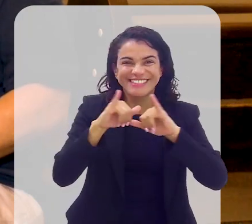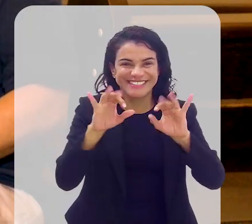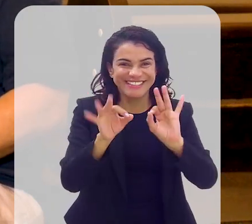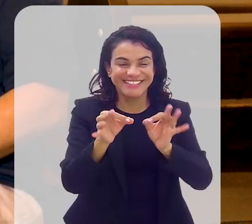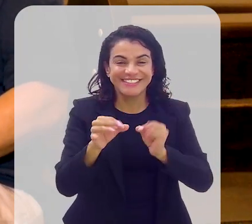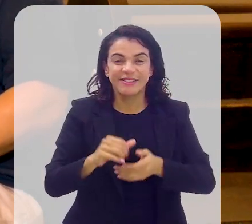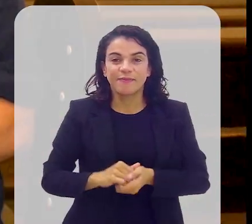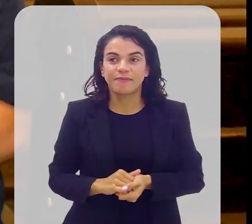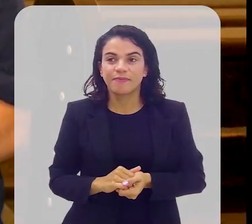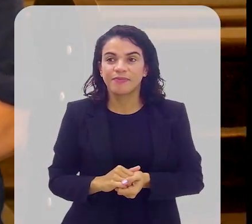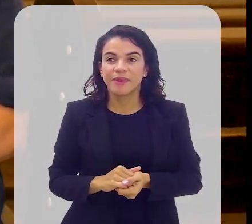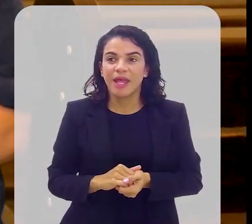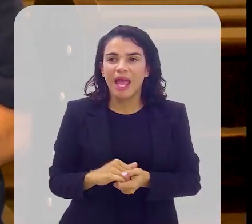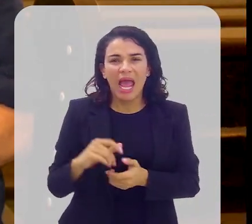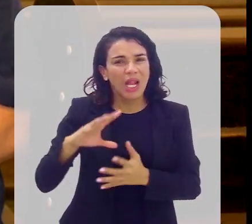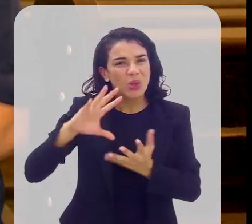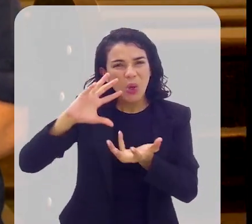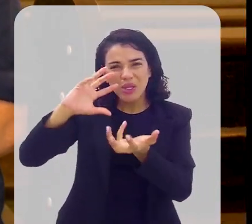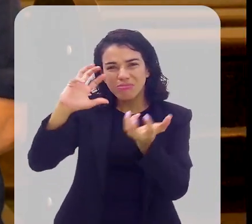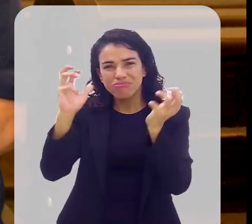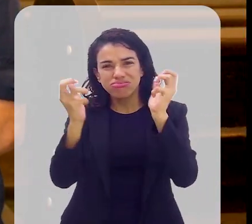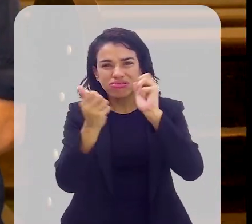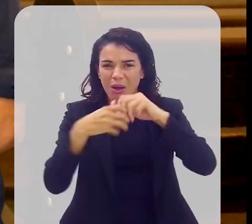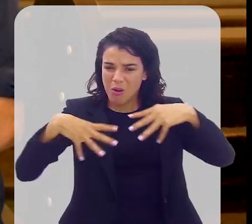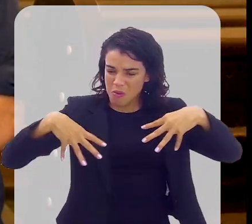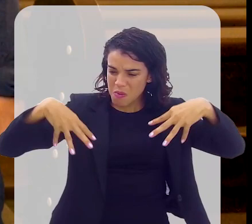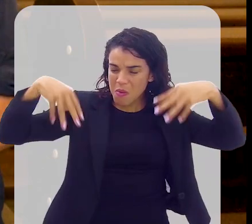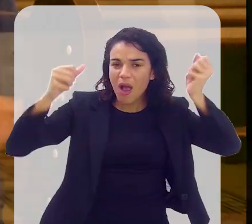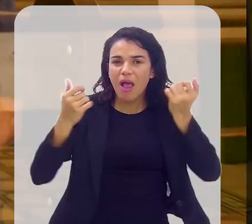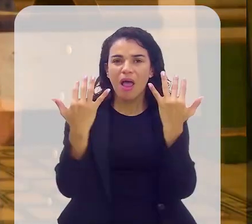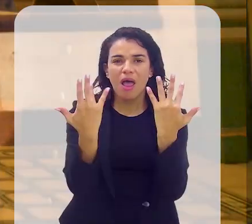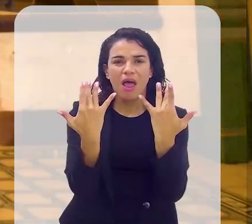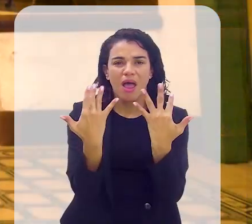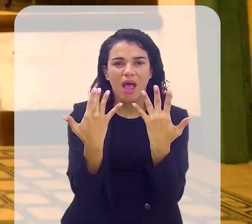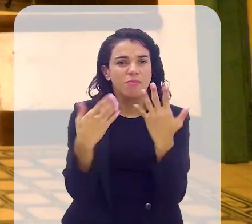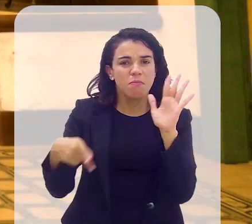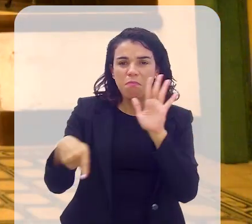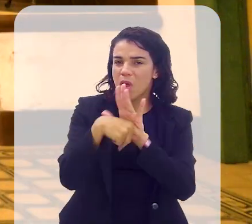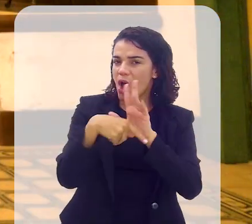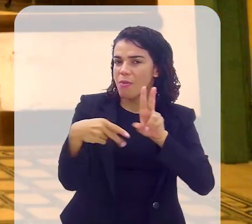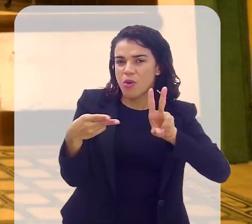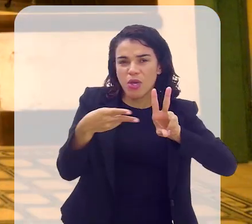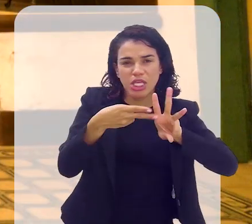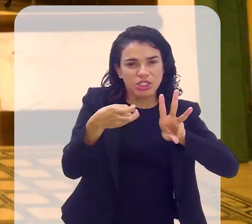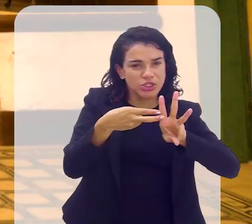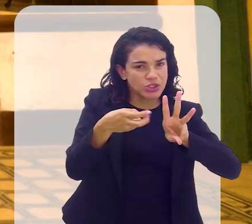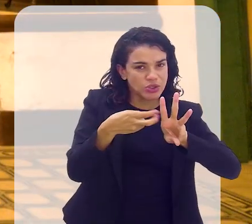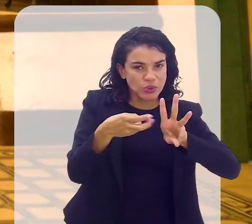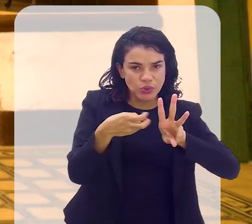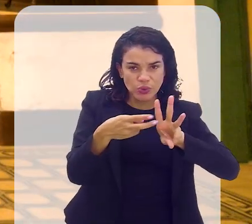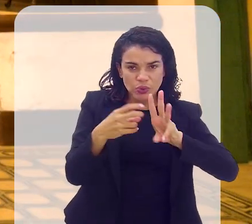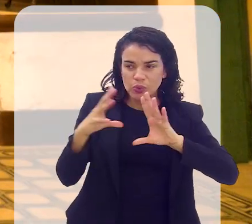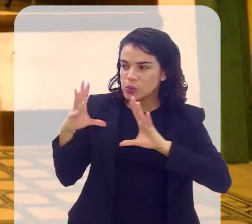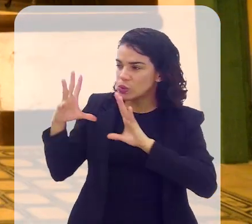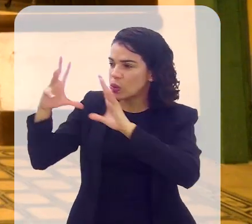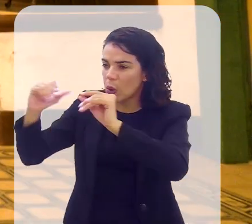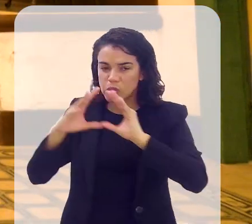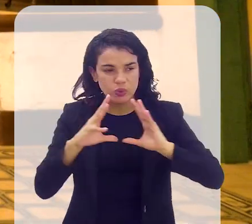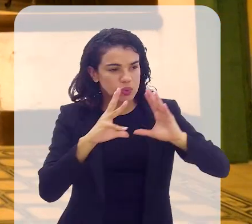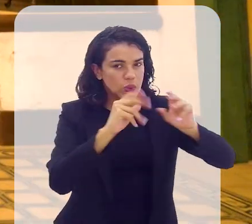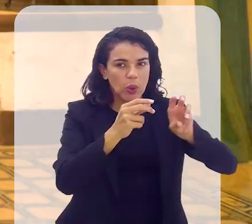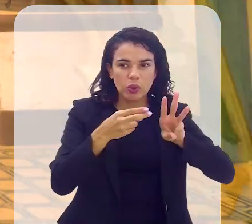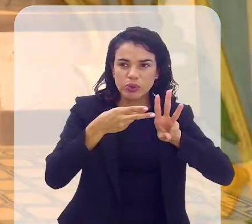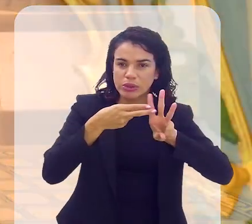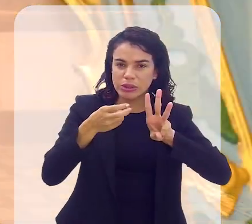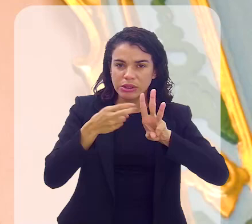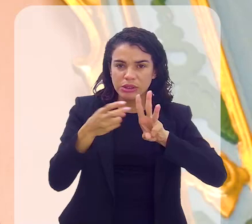povo diz, né? E ela foi toda alteada em trabalho com a mão de obra indígena, 2